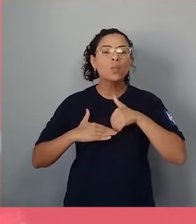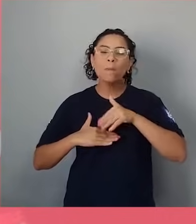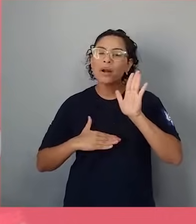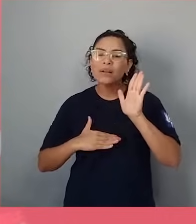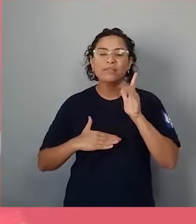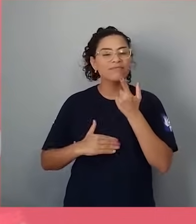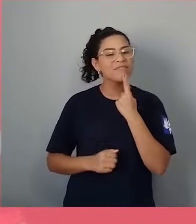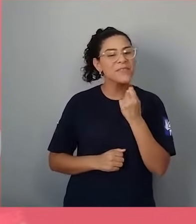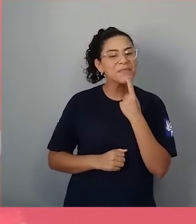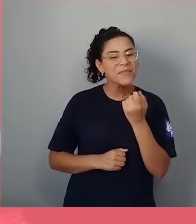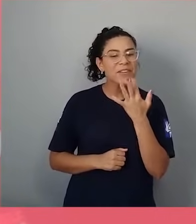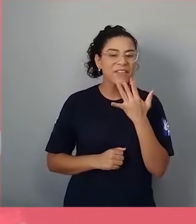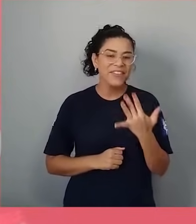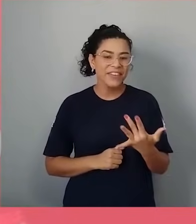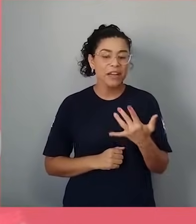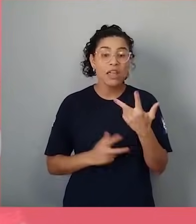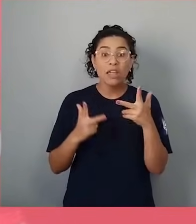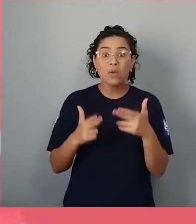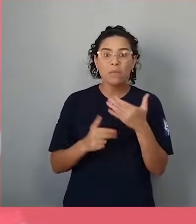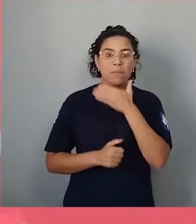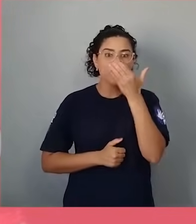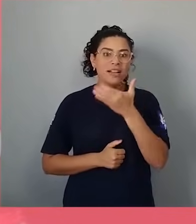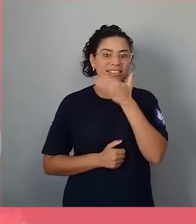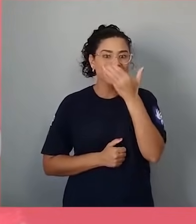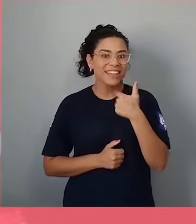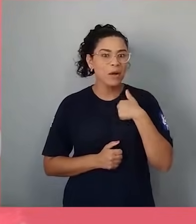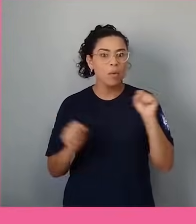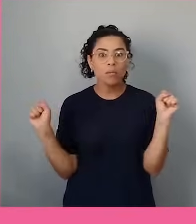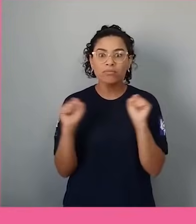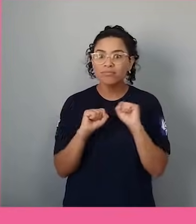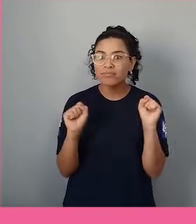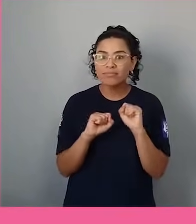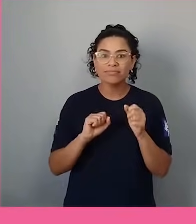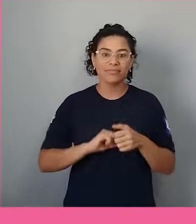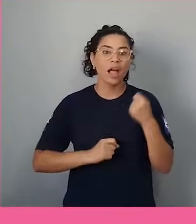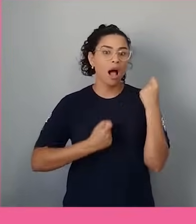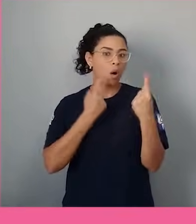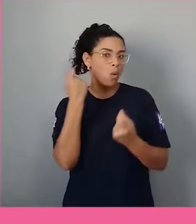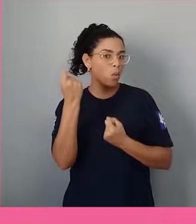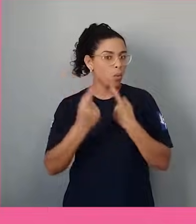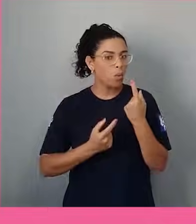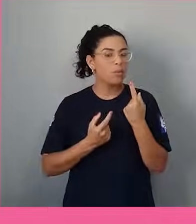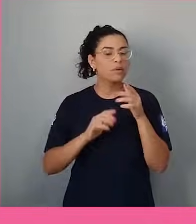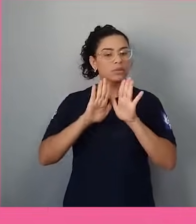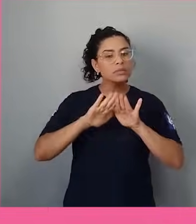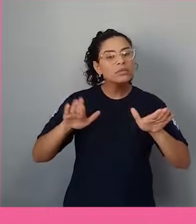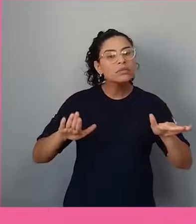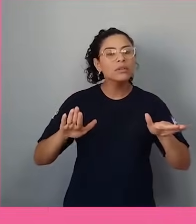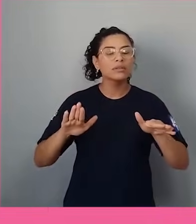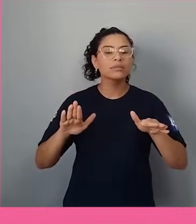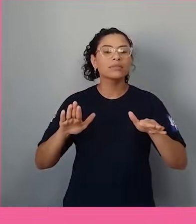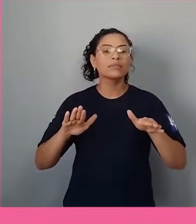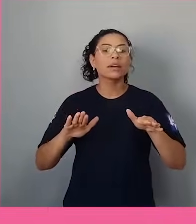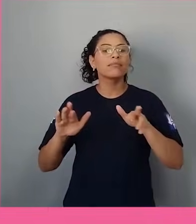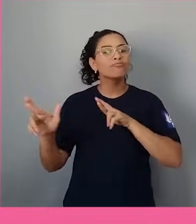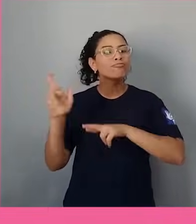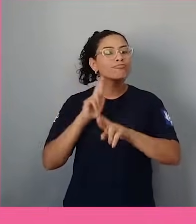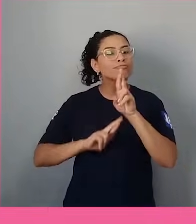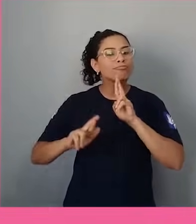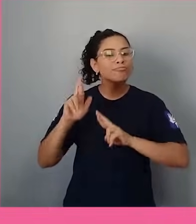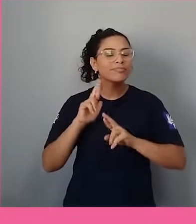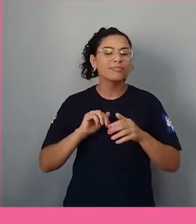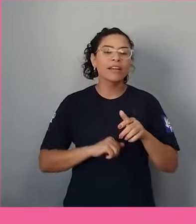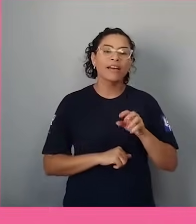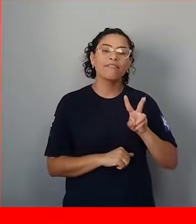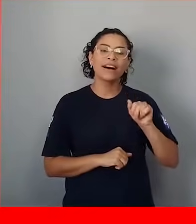é vermelho, tipo a maçã, que eu adoro. Algumas crianças mandaram um recadinho. A Valentina diz